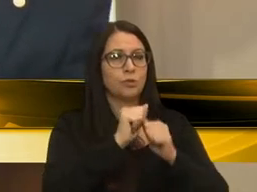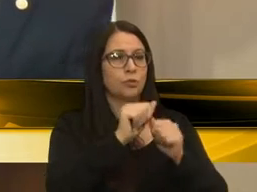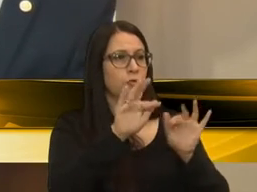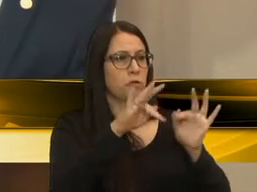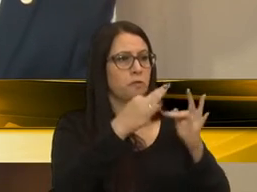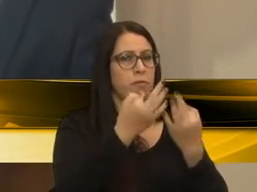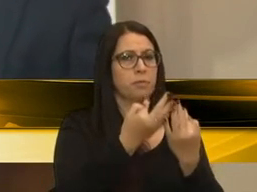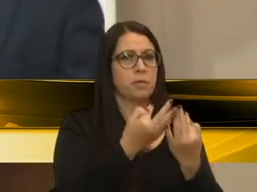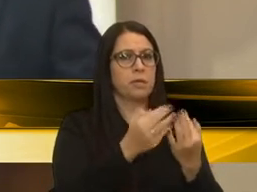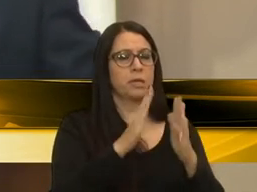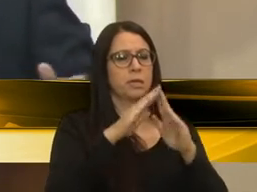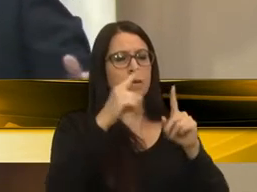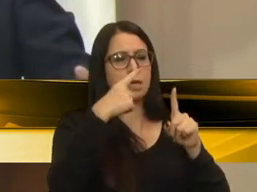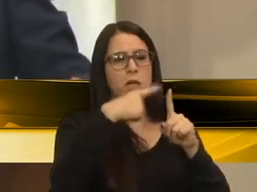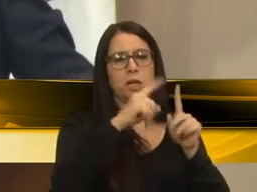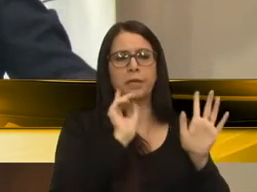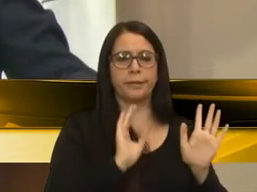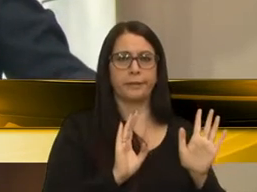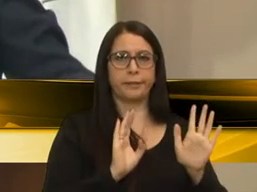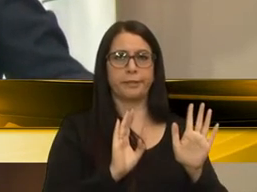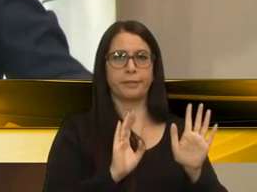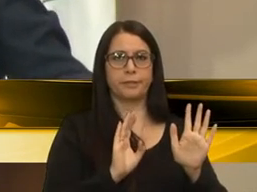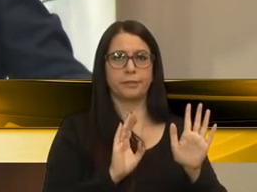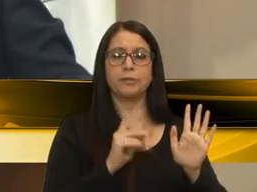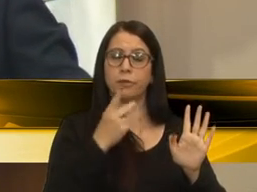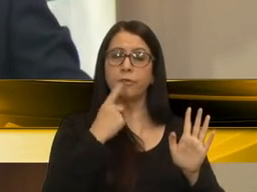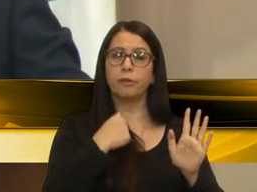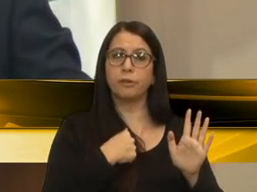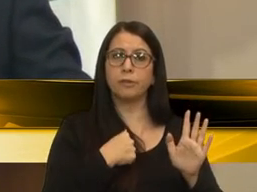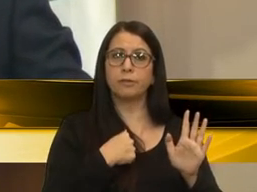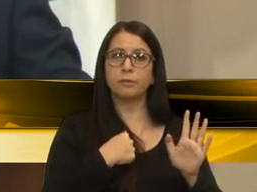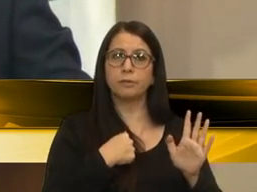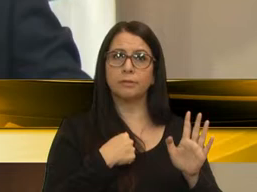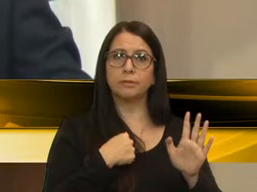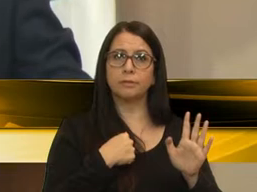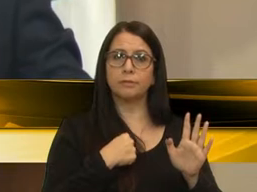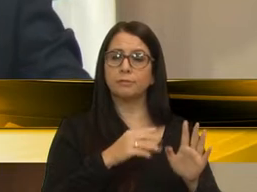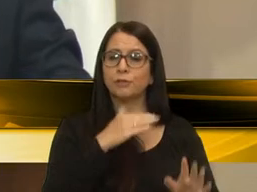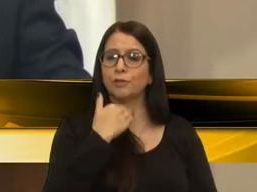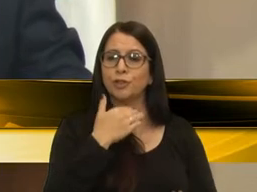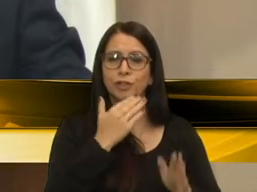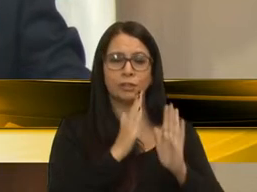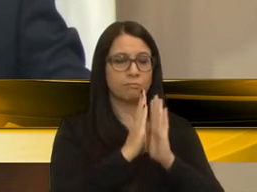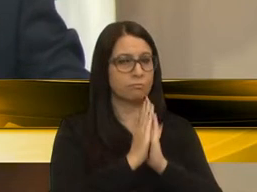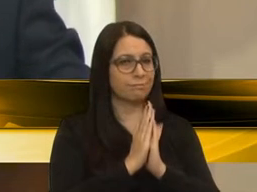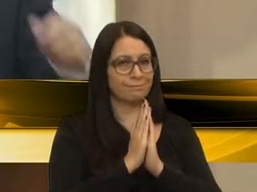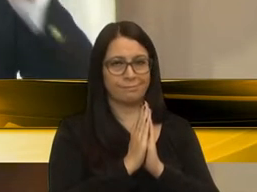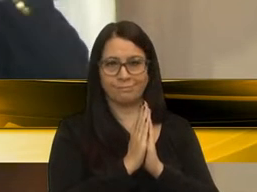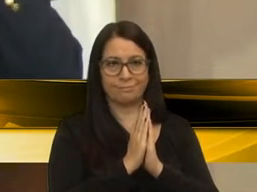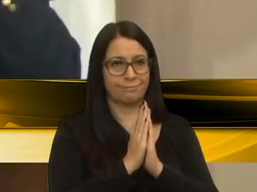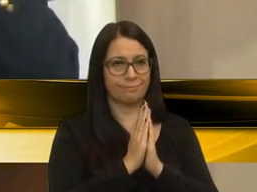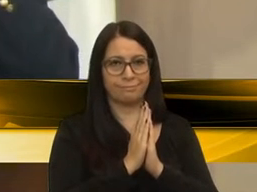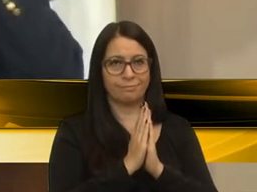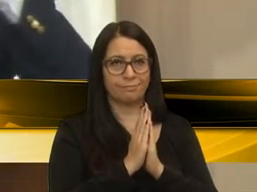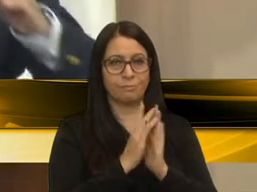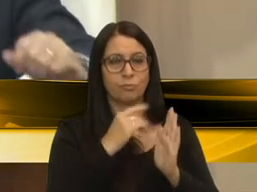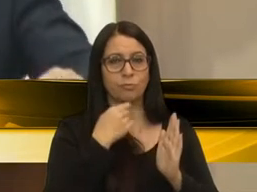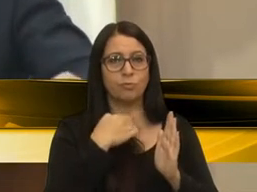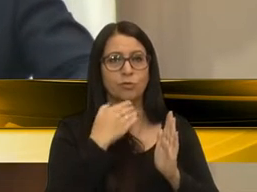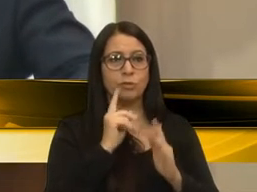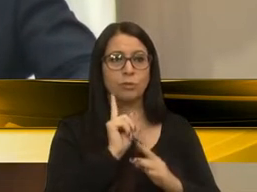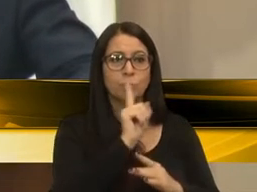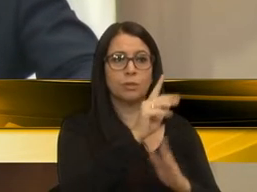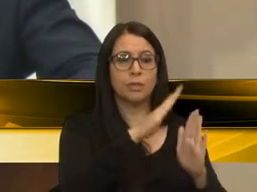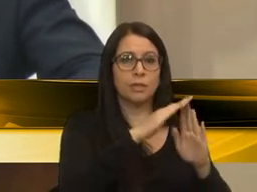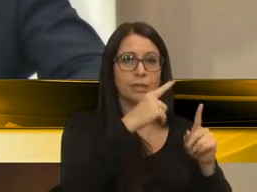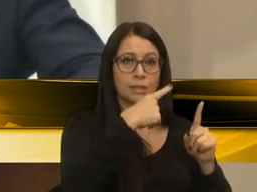família, lá na igreja, eu lhes digo, não adianta rezar, não adianta você ir na